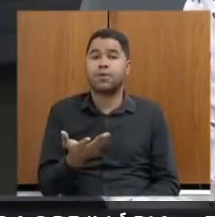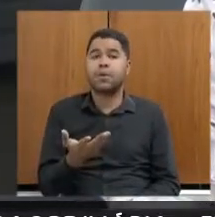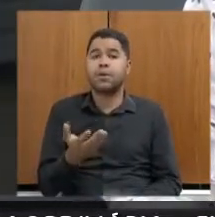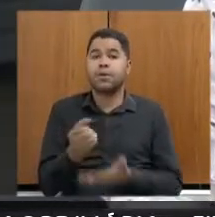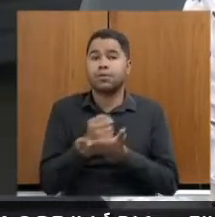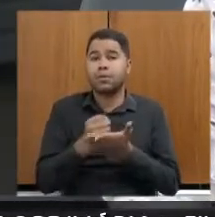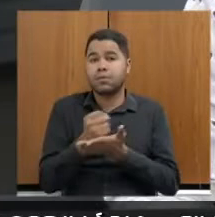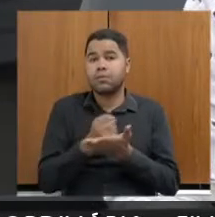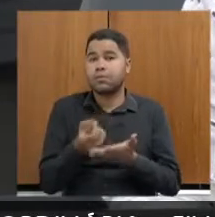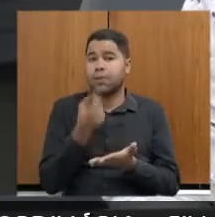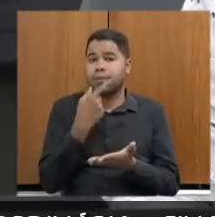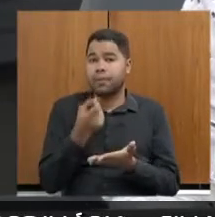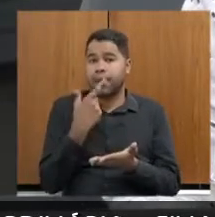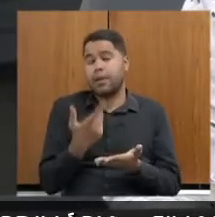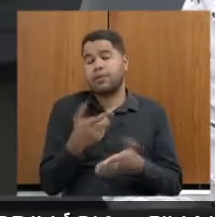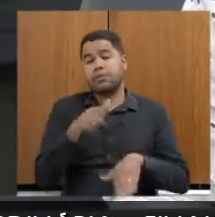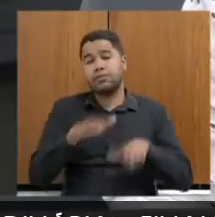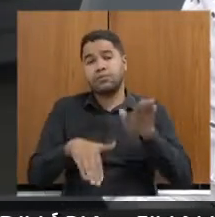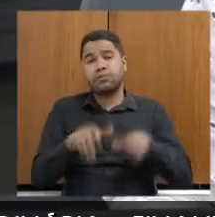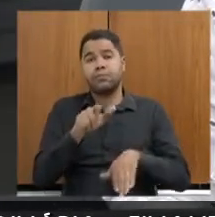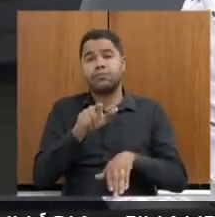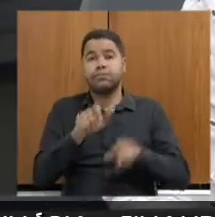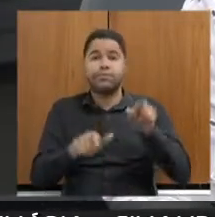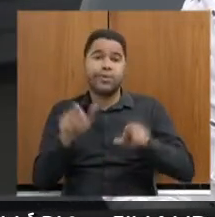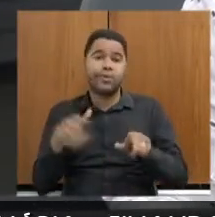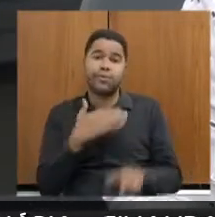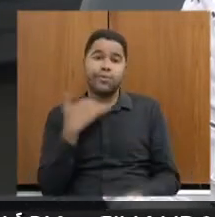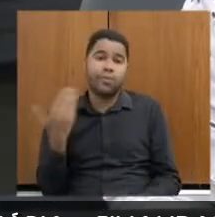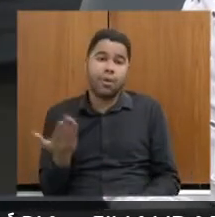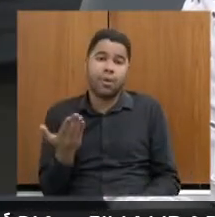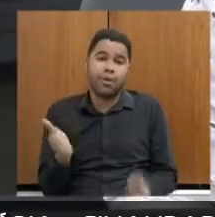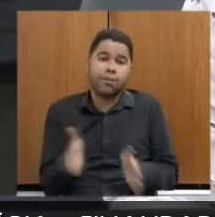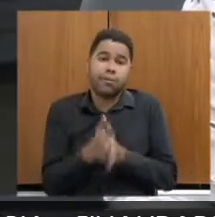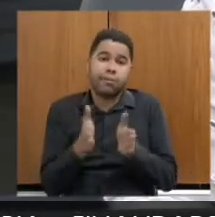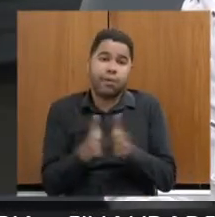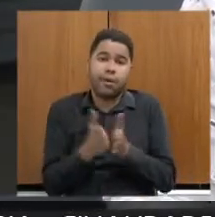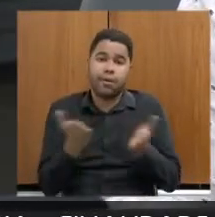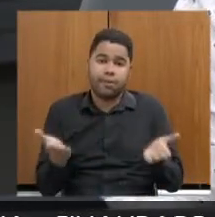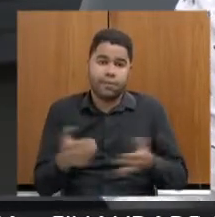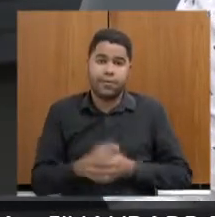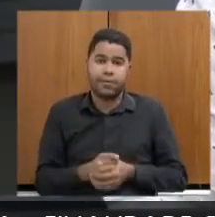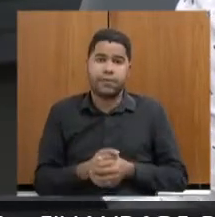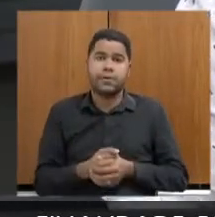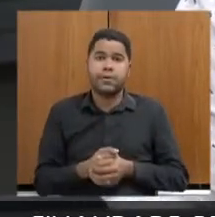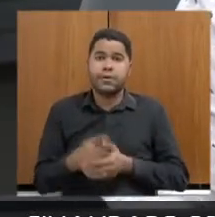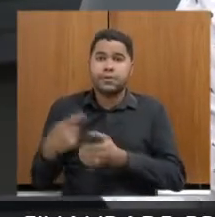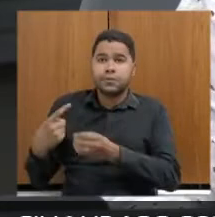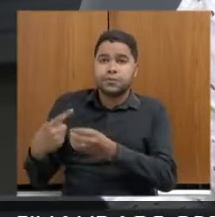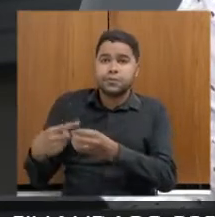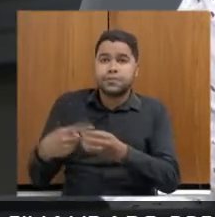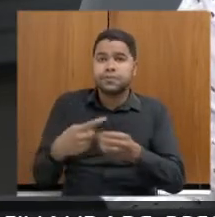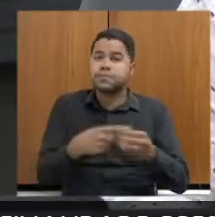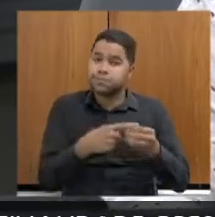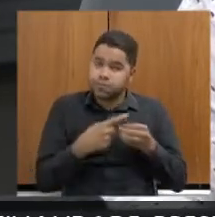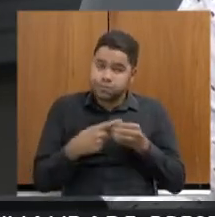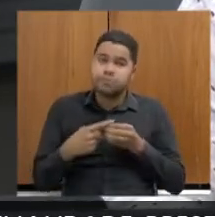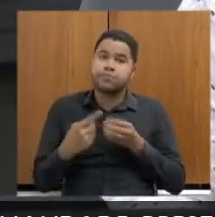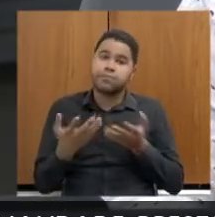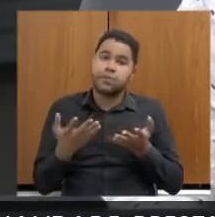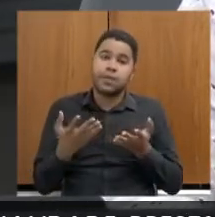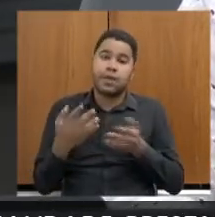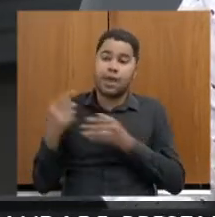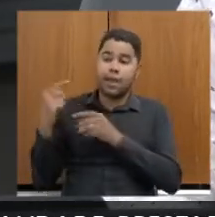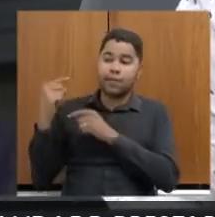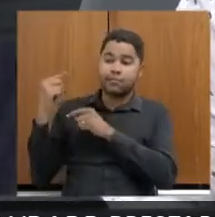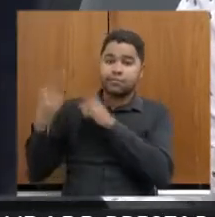e esse agravamento faz com que muitas pessoas vão a óbito são pessoas muito pobres das vezes e são cidades que concentram porque